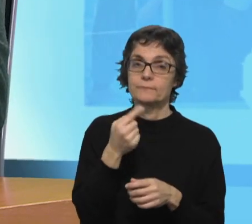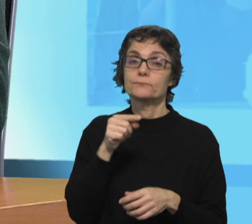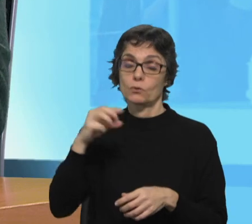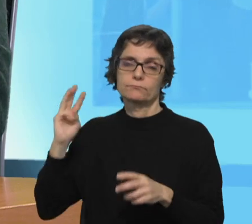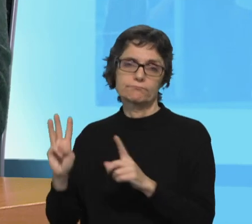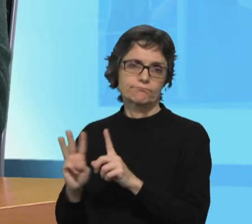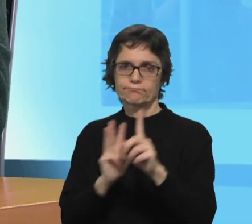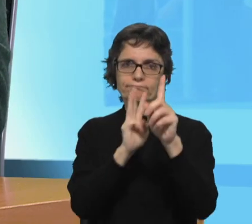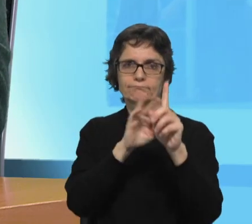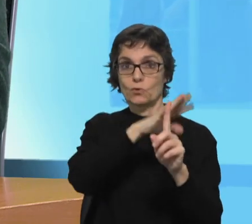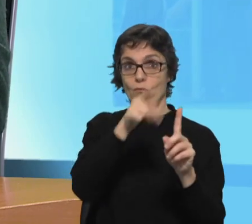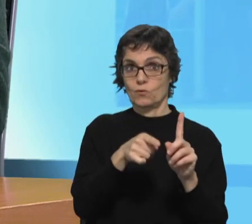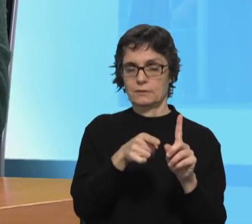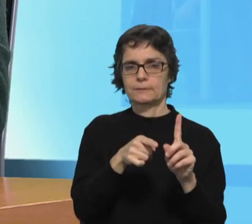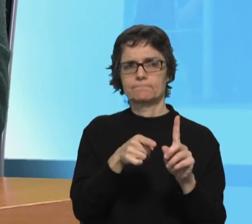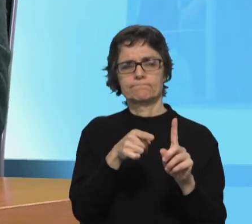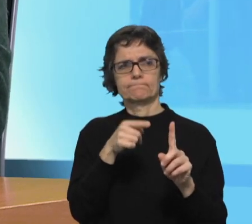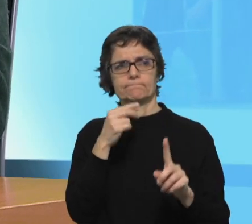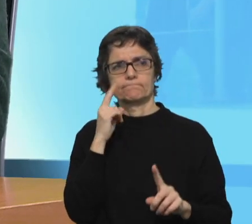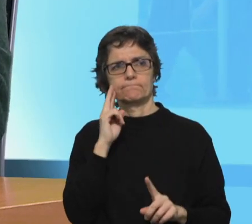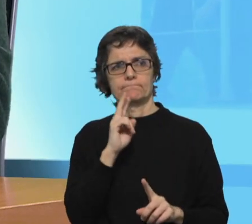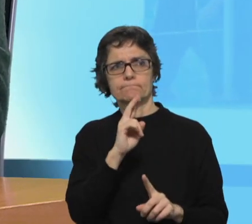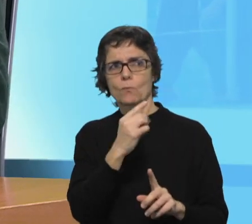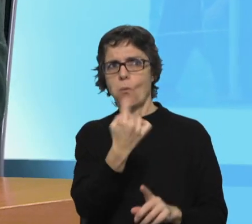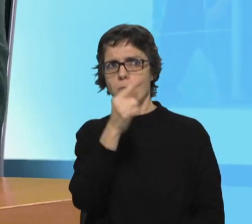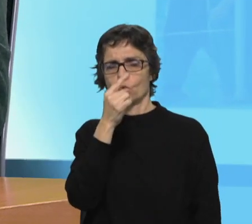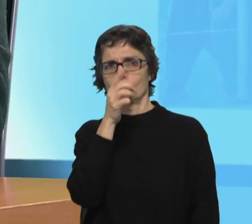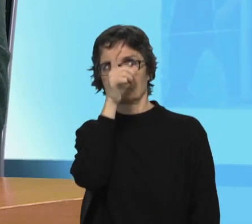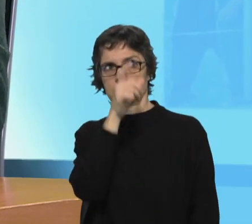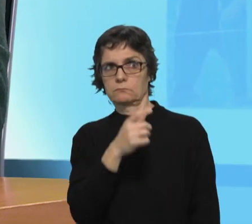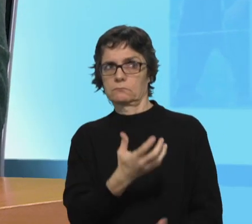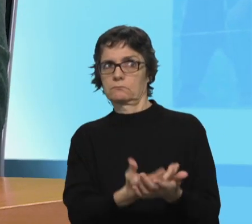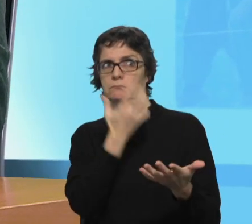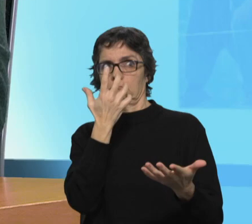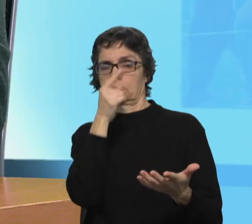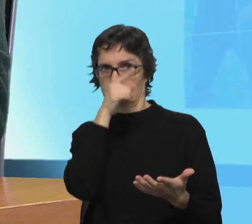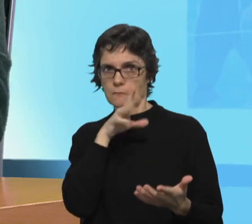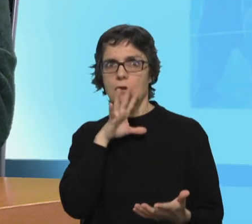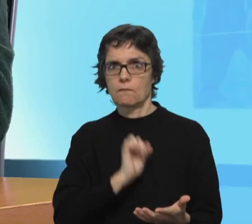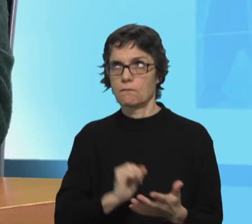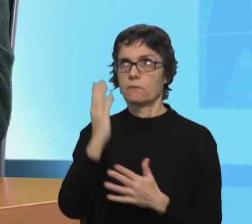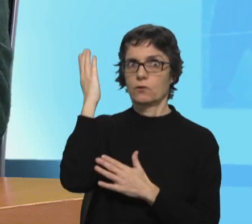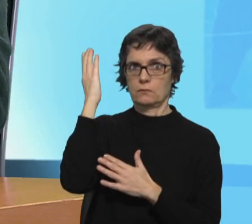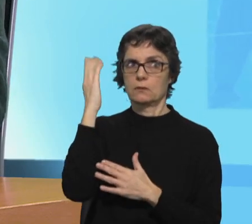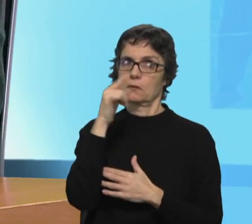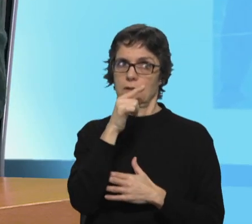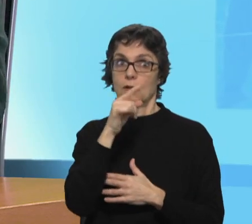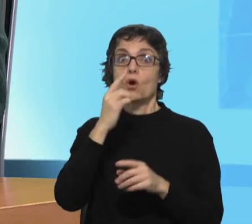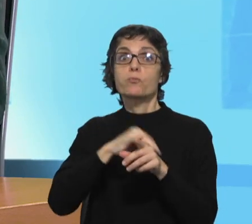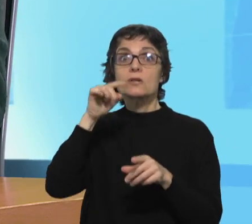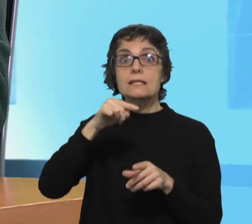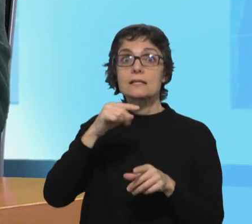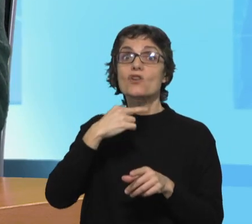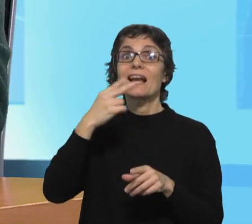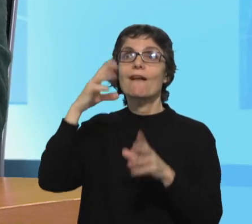que Jesus é realmente único. Ele é que é o Filho de Deus. Por isso é que aparece a tal voz. Este é o meu Filho